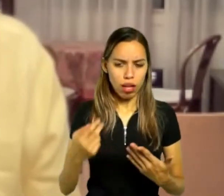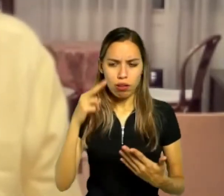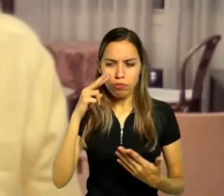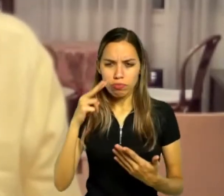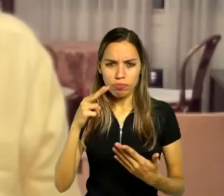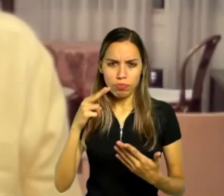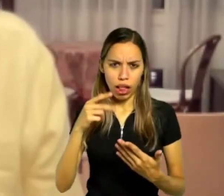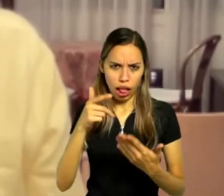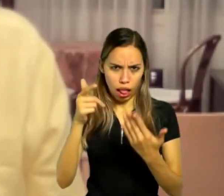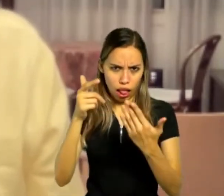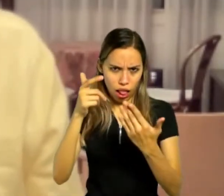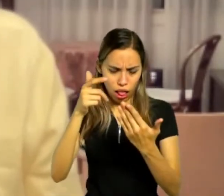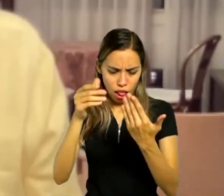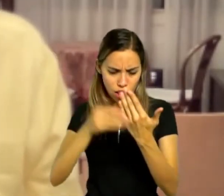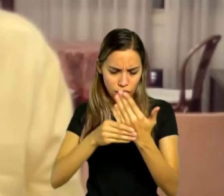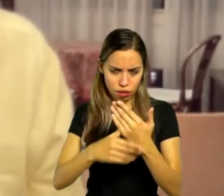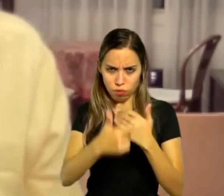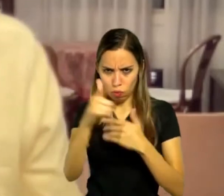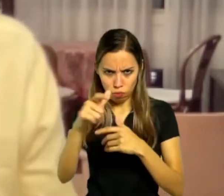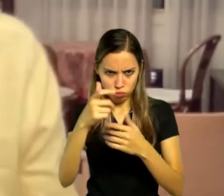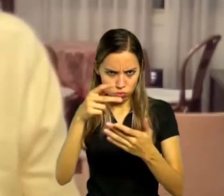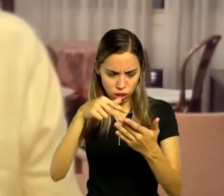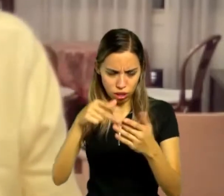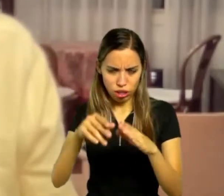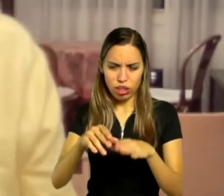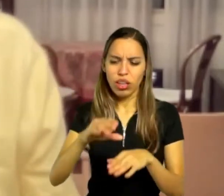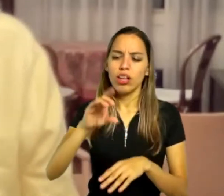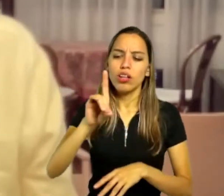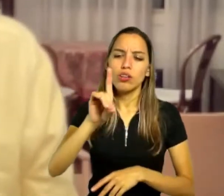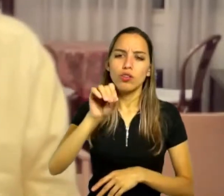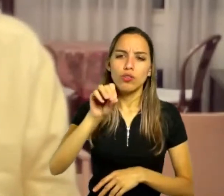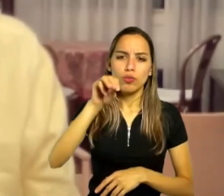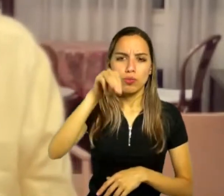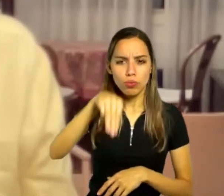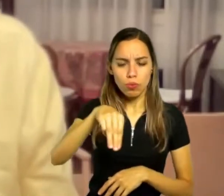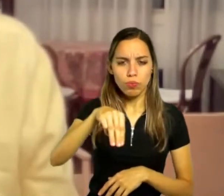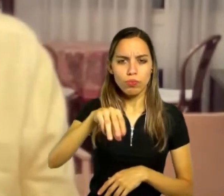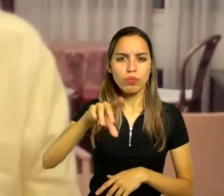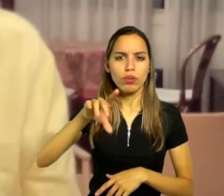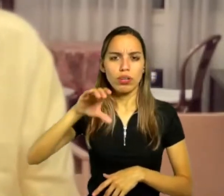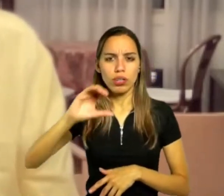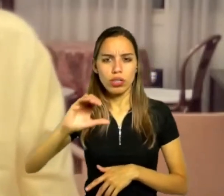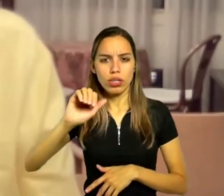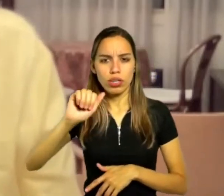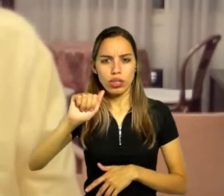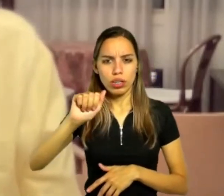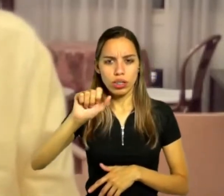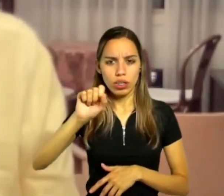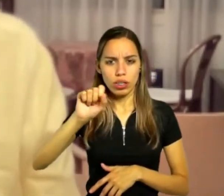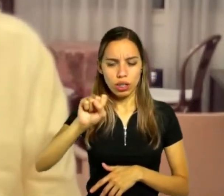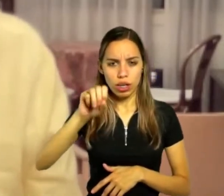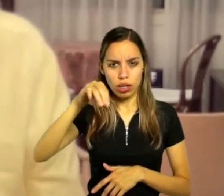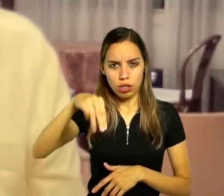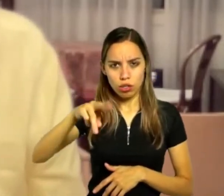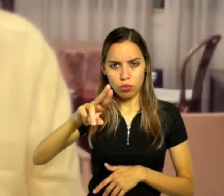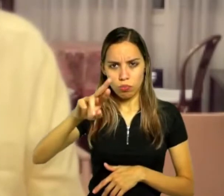pelo livro, sabe? Eu voltei até a ler, li 2 vezes, porque eu achei que tinha perdido, não tinha entendido